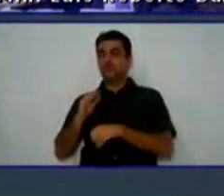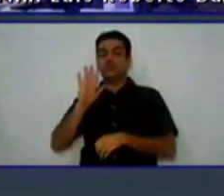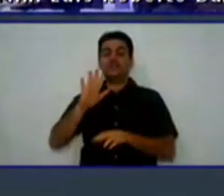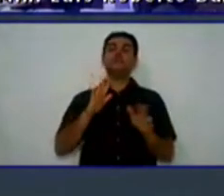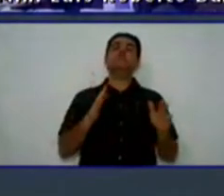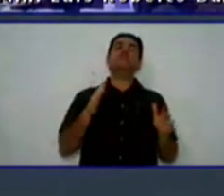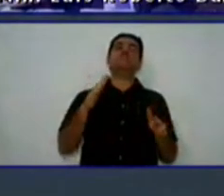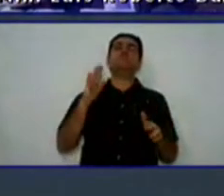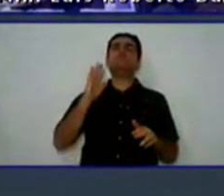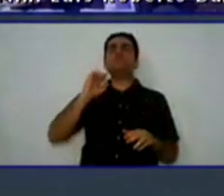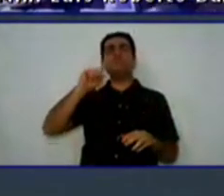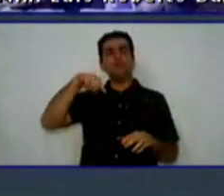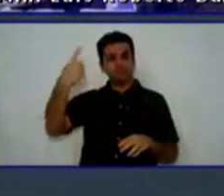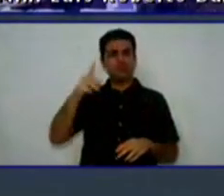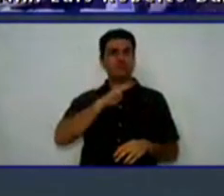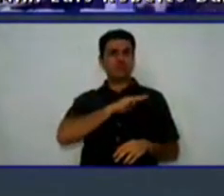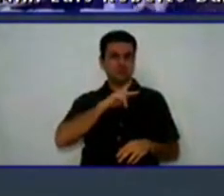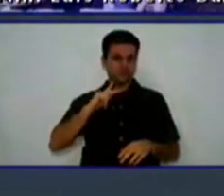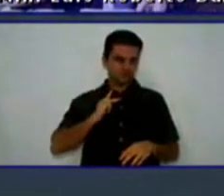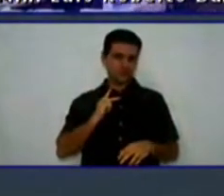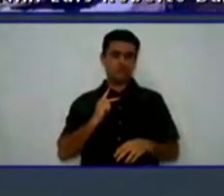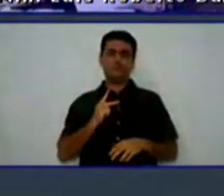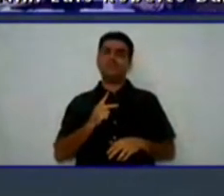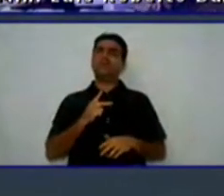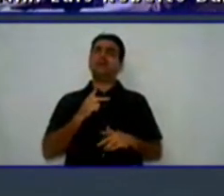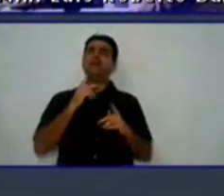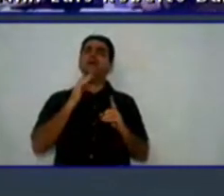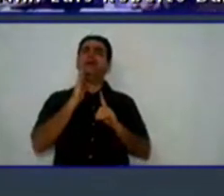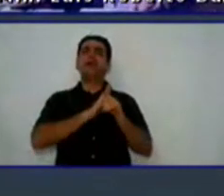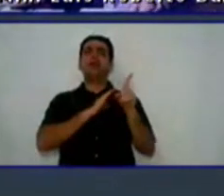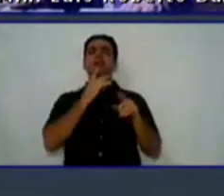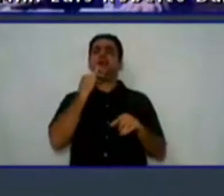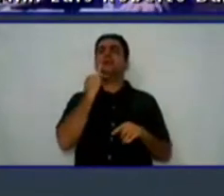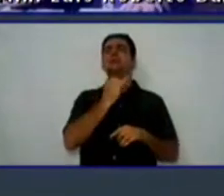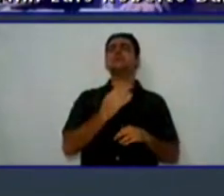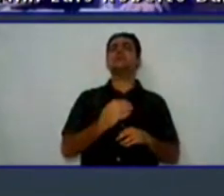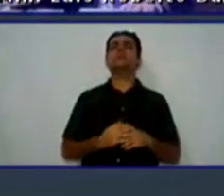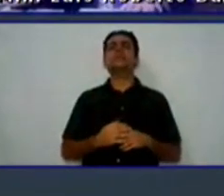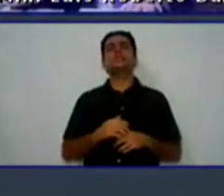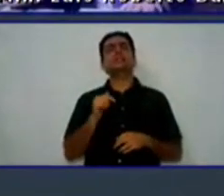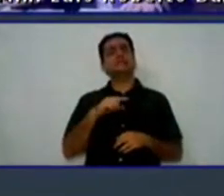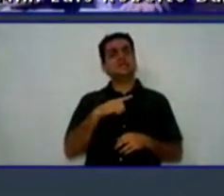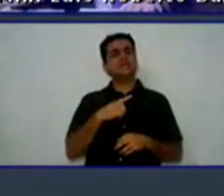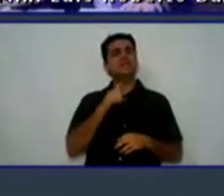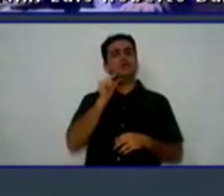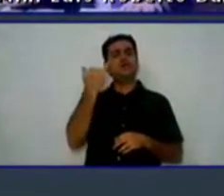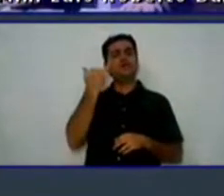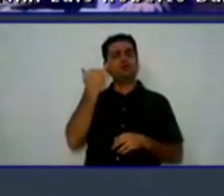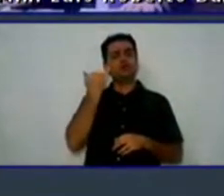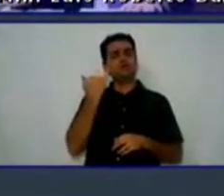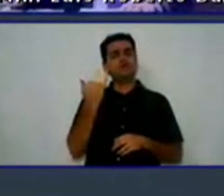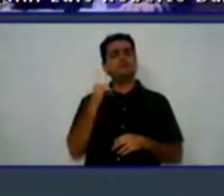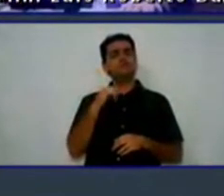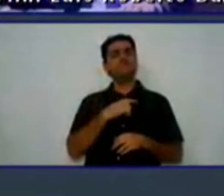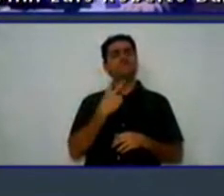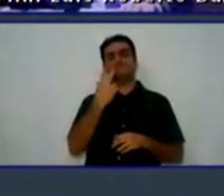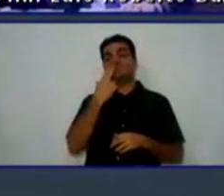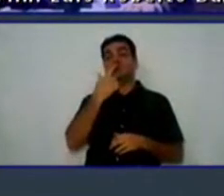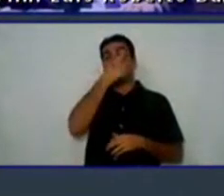houve um questionamento do Ministério Público. Ele levantou que teve uma informação da existência